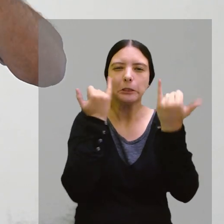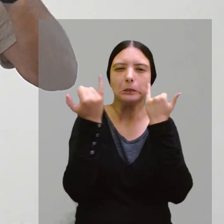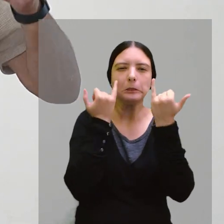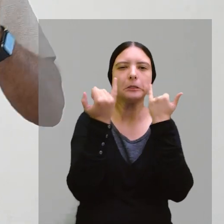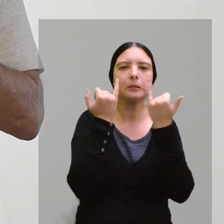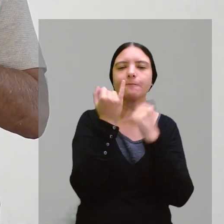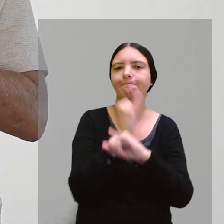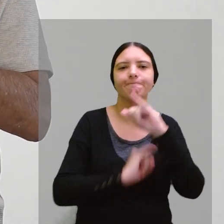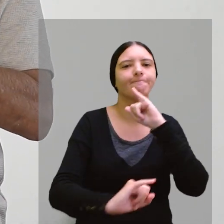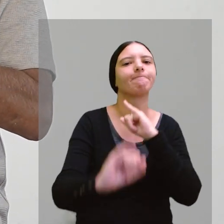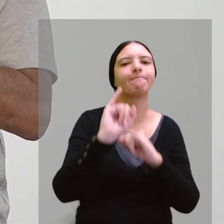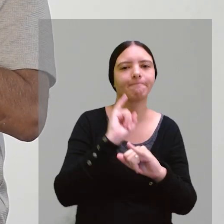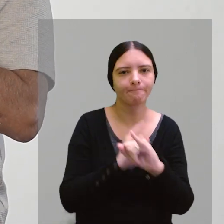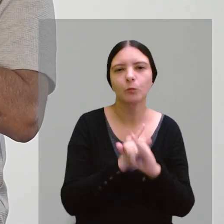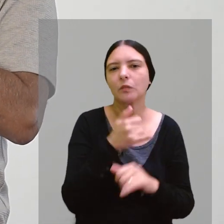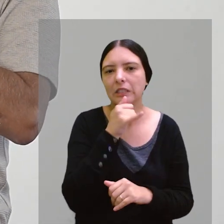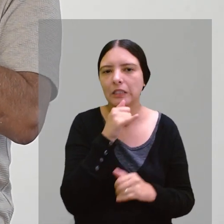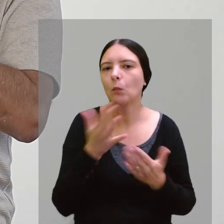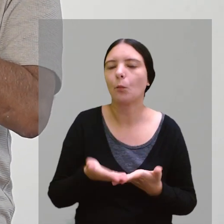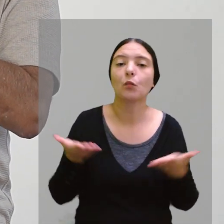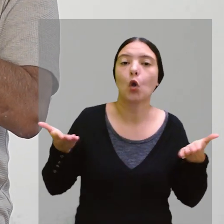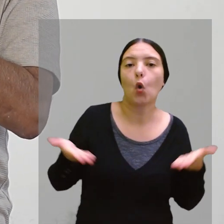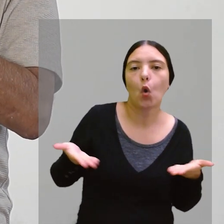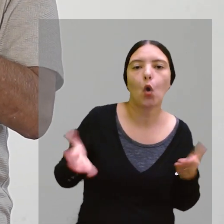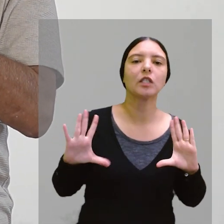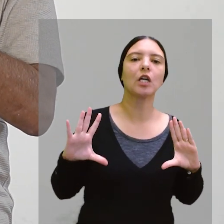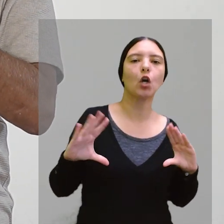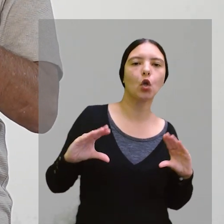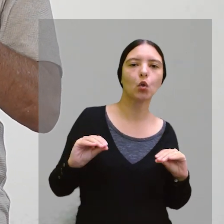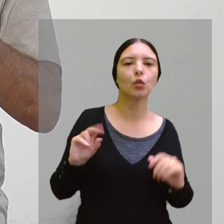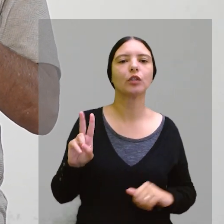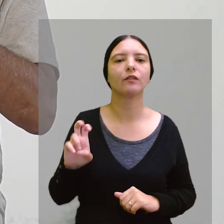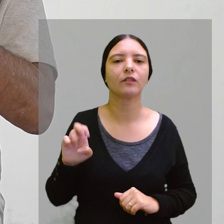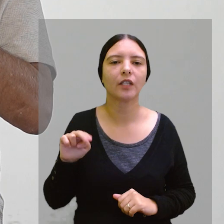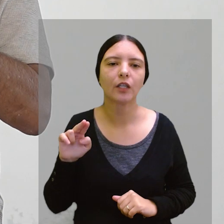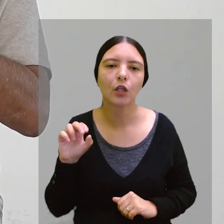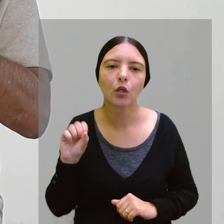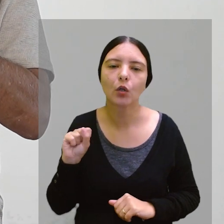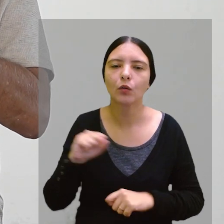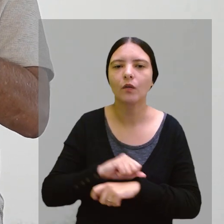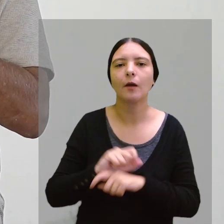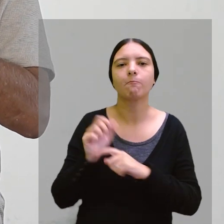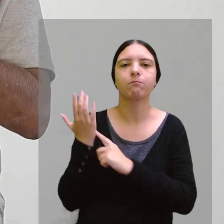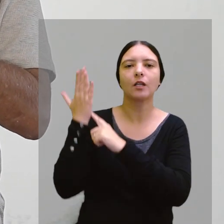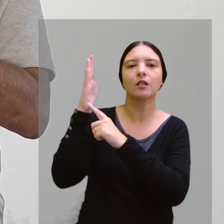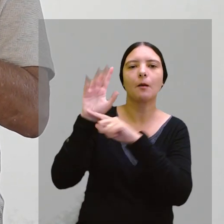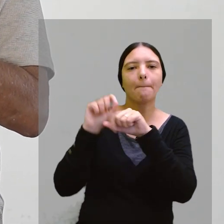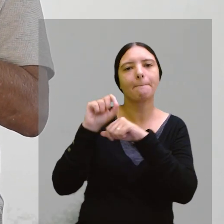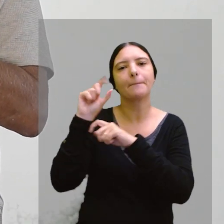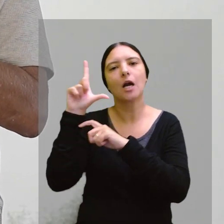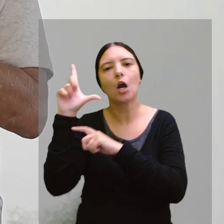internet informação tipo, hoje à noite Vênus vai aparecer no céu maior do que a Lua. Não recebe